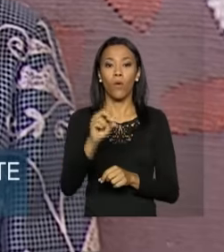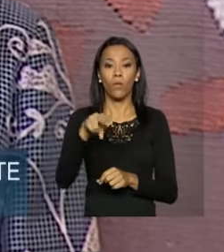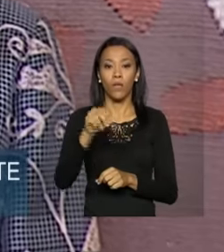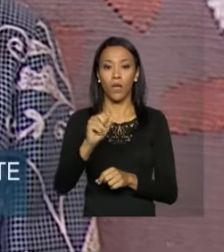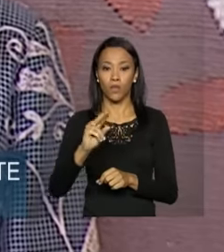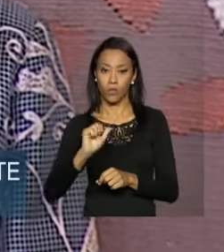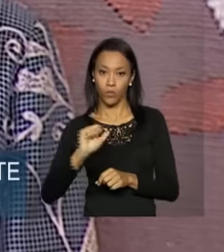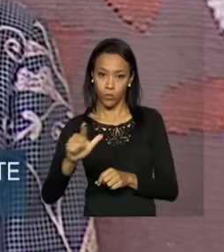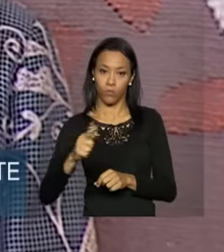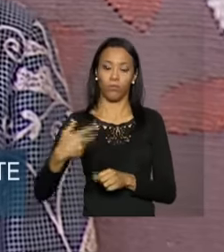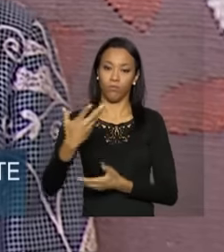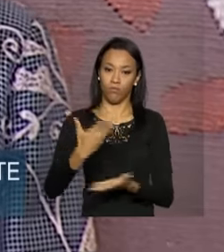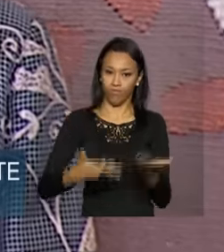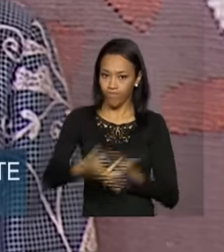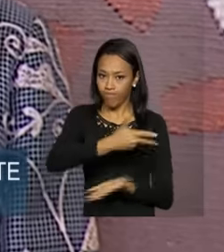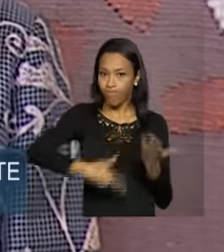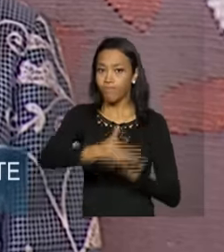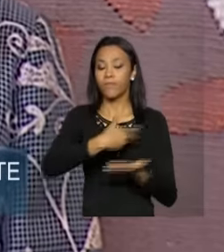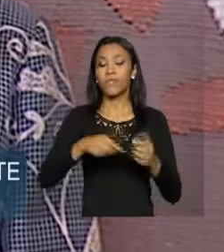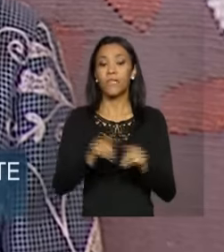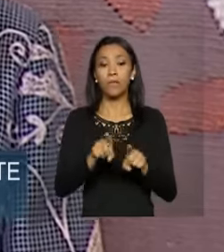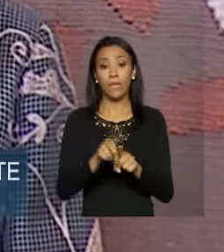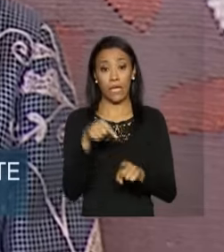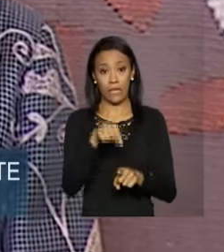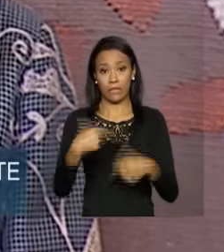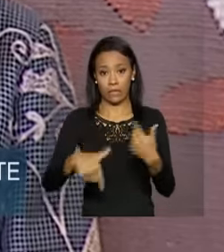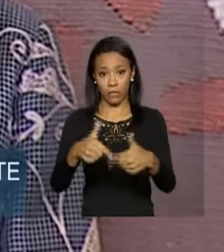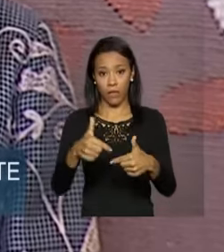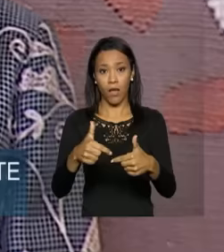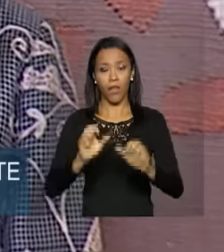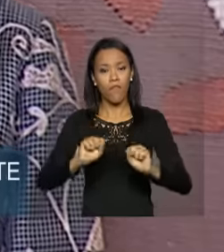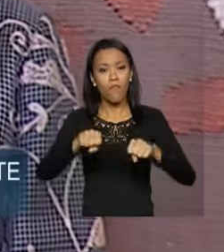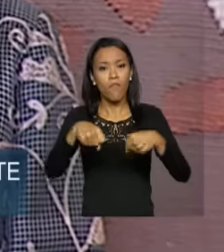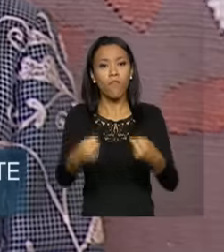nos planos bilateral e regional reforça nossa